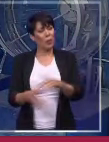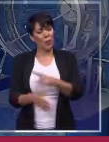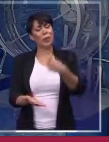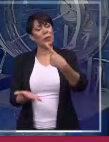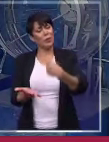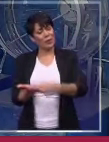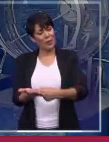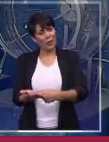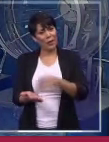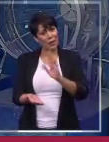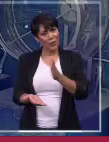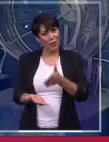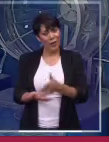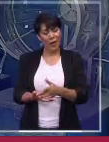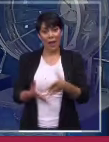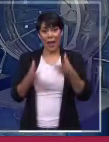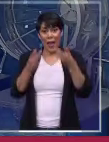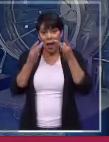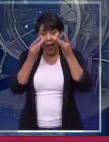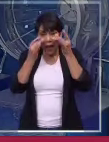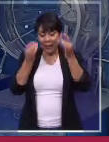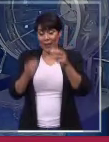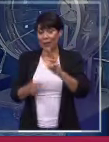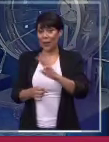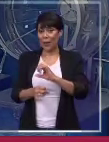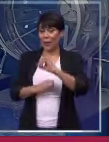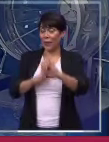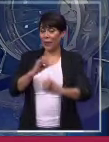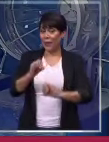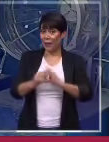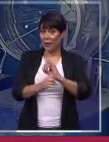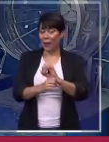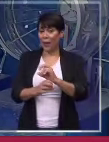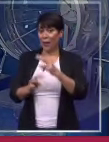validado. Fique atento à página da Caixa na internet,